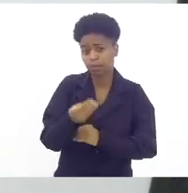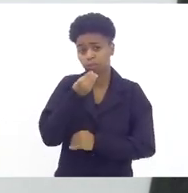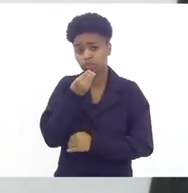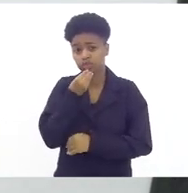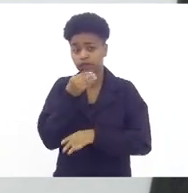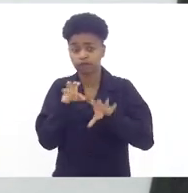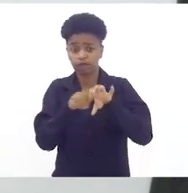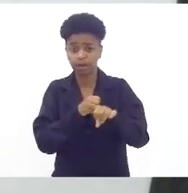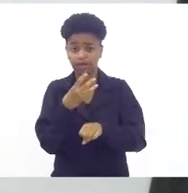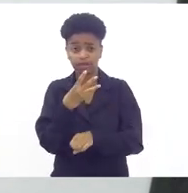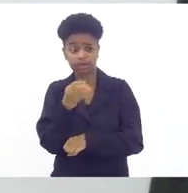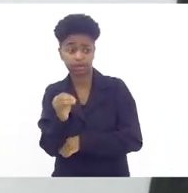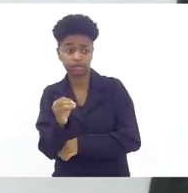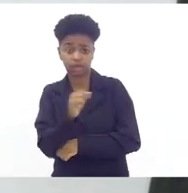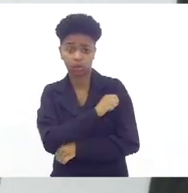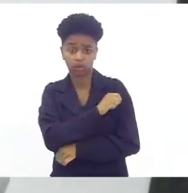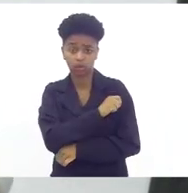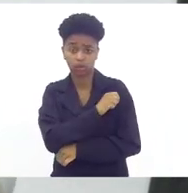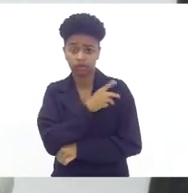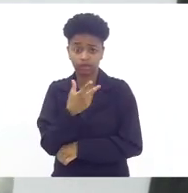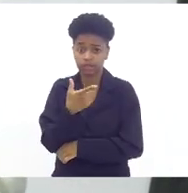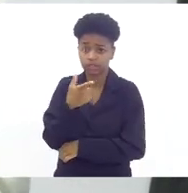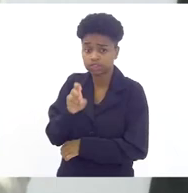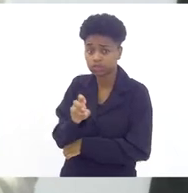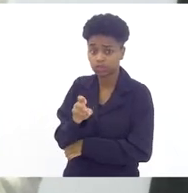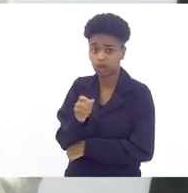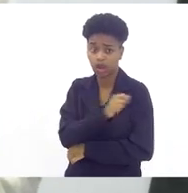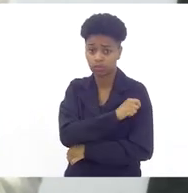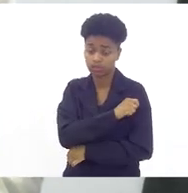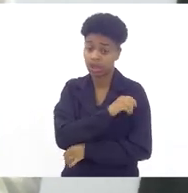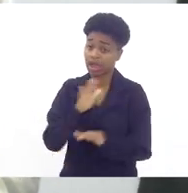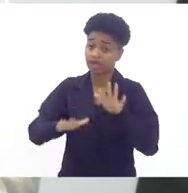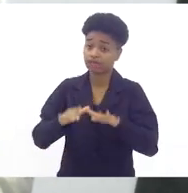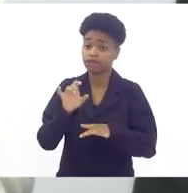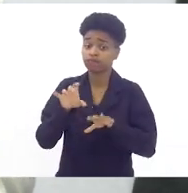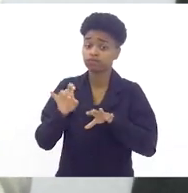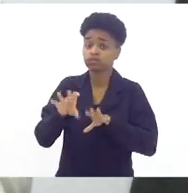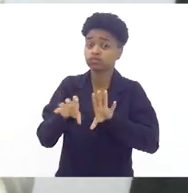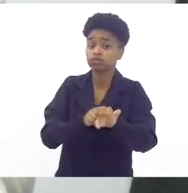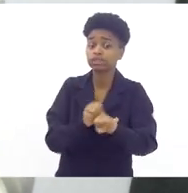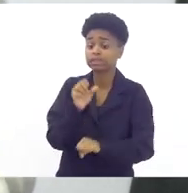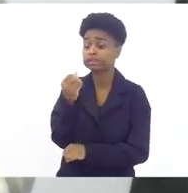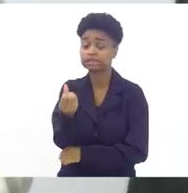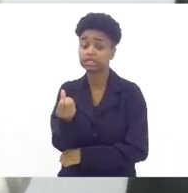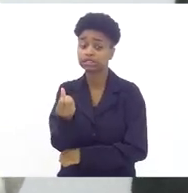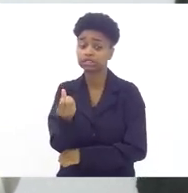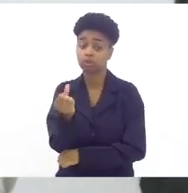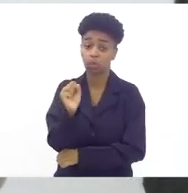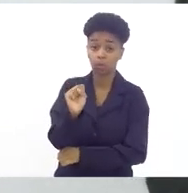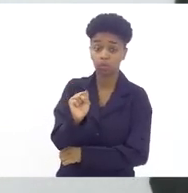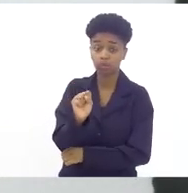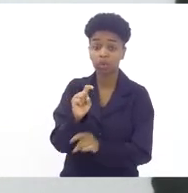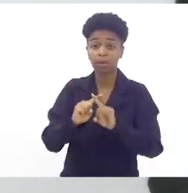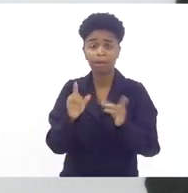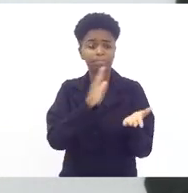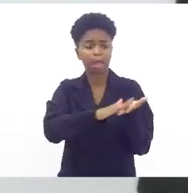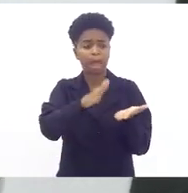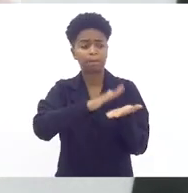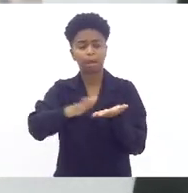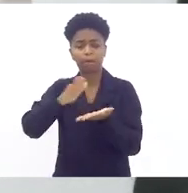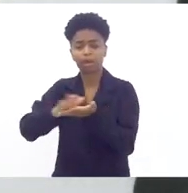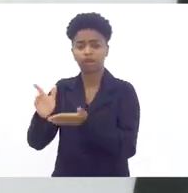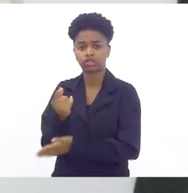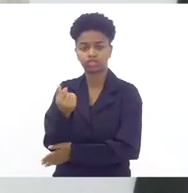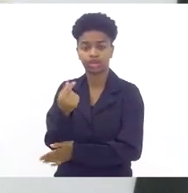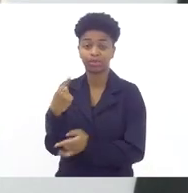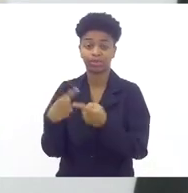25 30 profissionais fome muitas vezes 8 6 desperdiçando centenas de milhares de reais porque